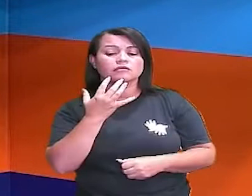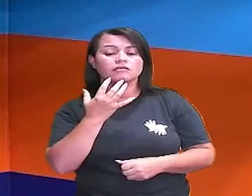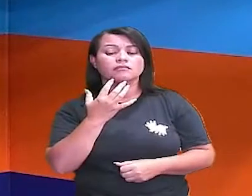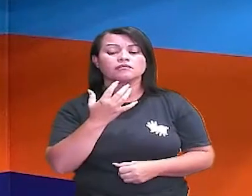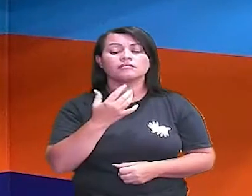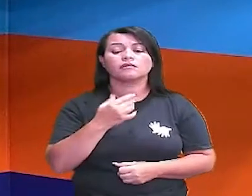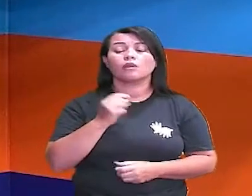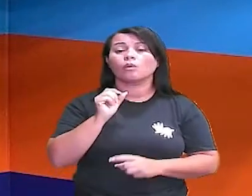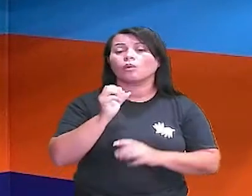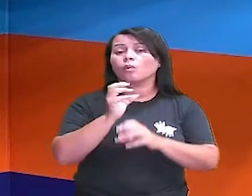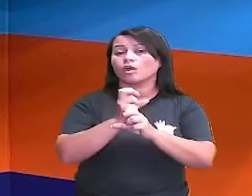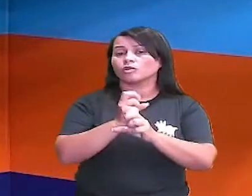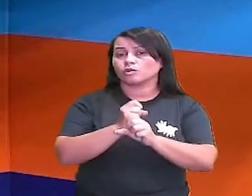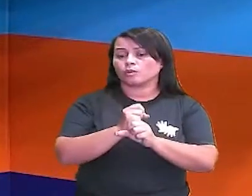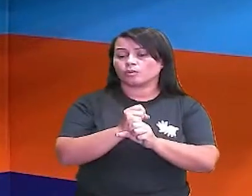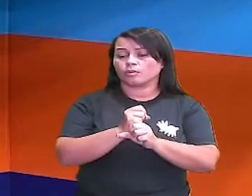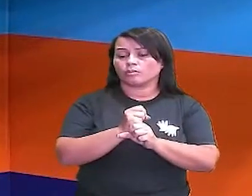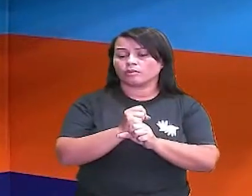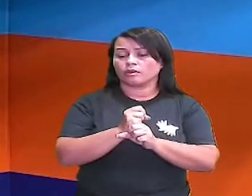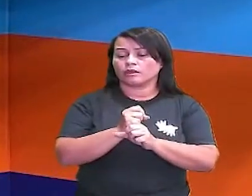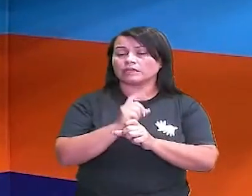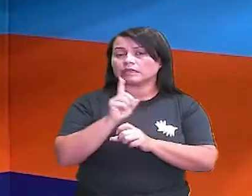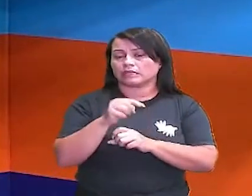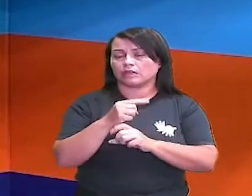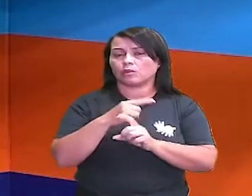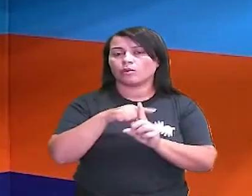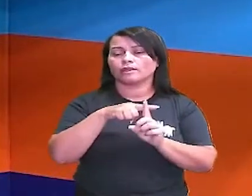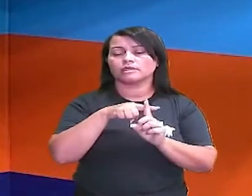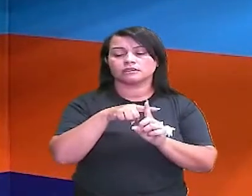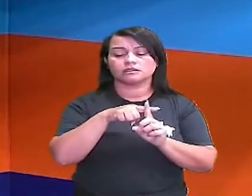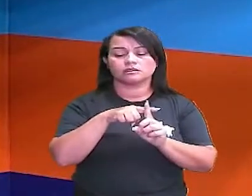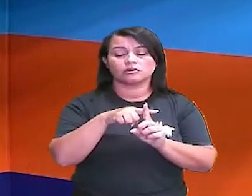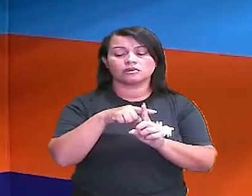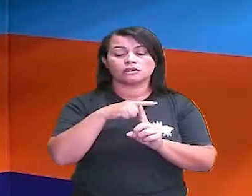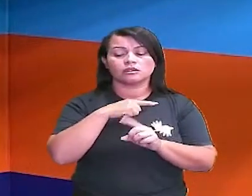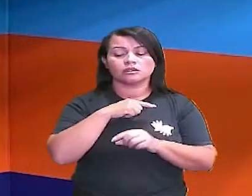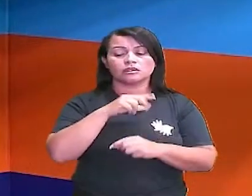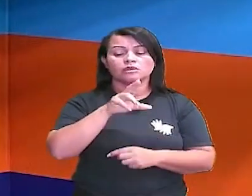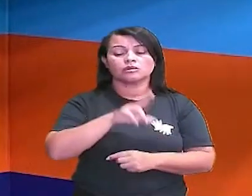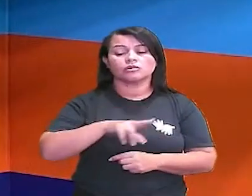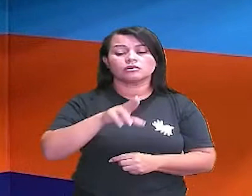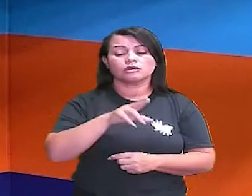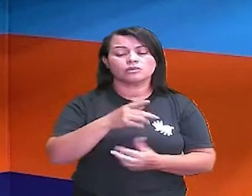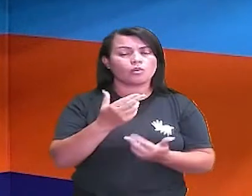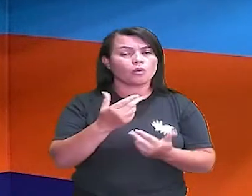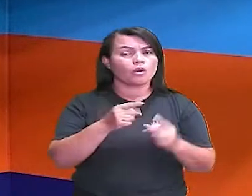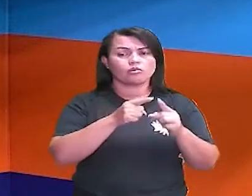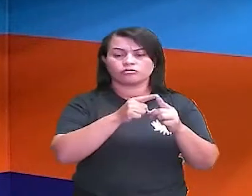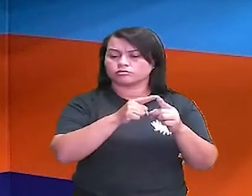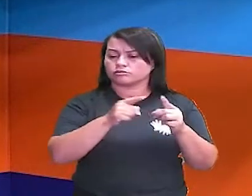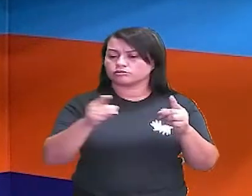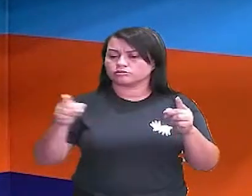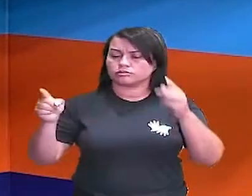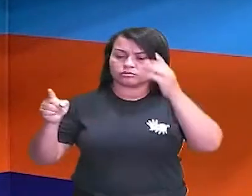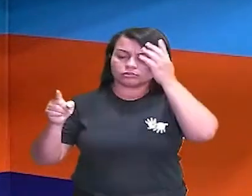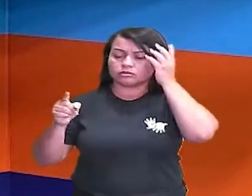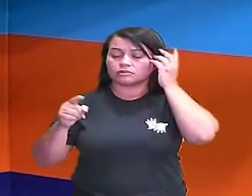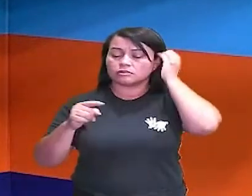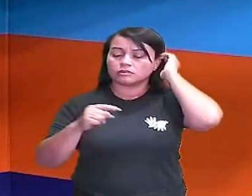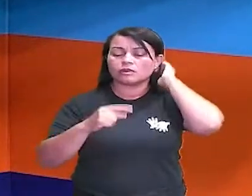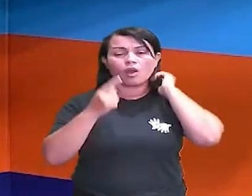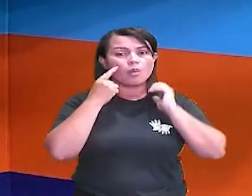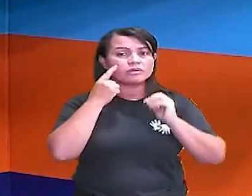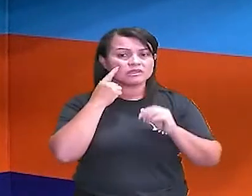operações de soma, que é uma adição, utilizando os números existentes na reta numérica. E aí eu tenho aqui